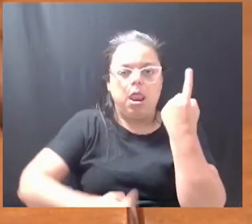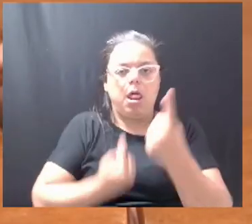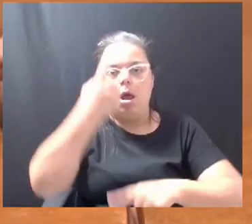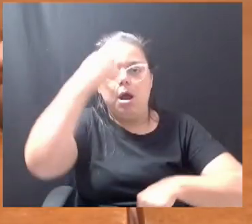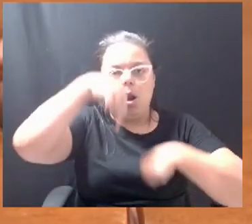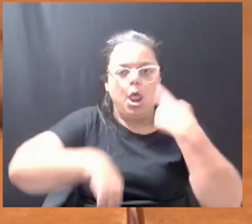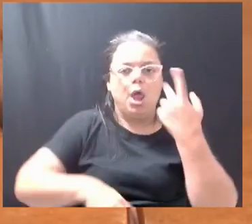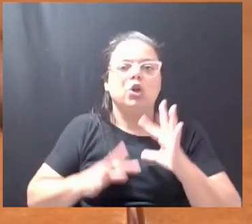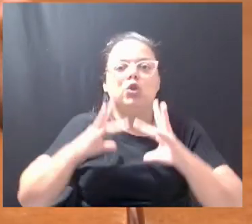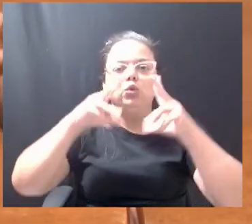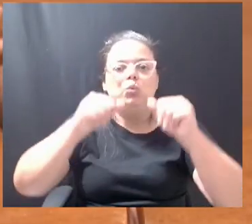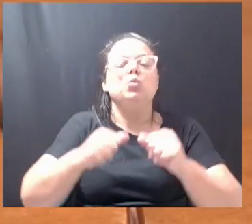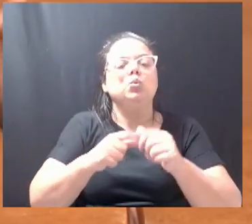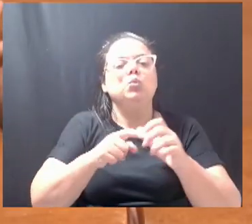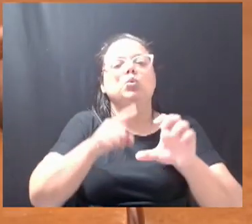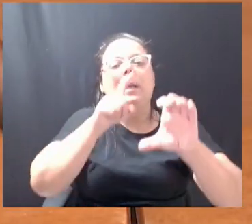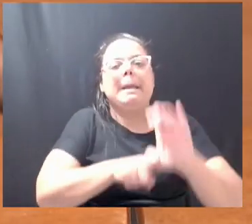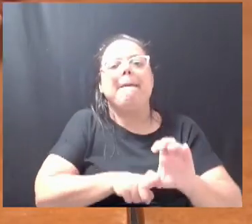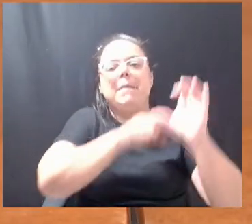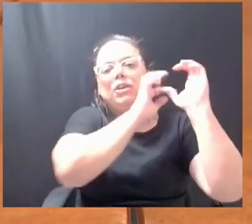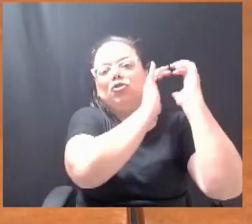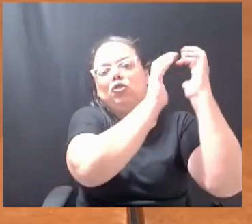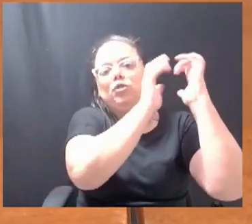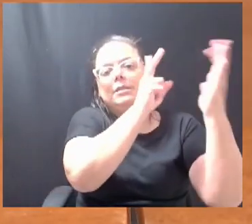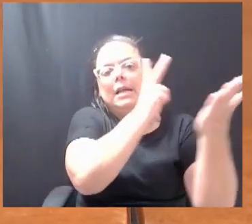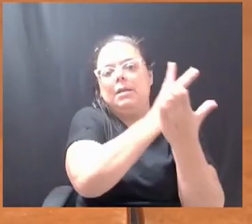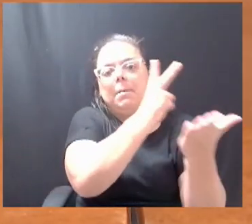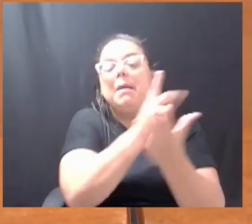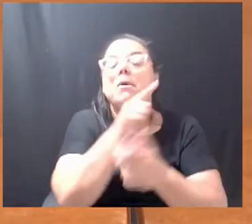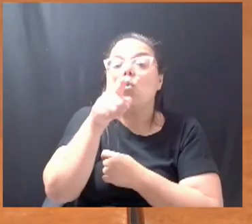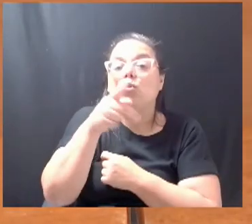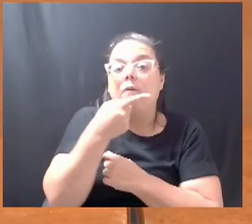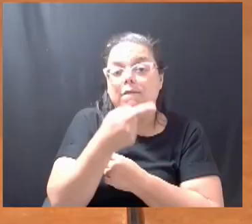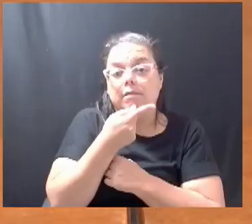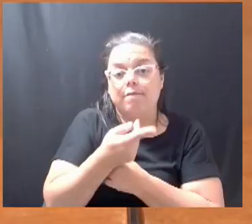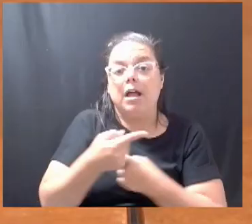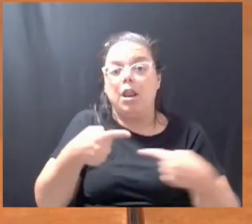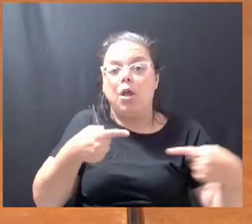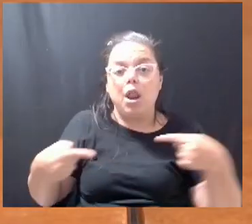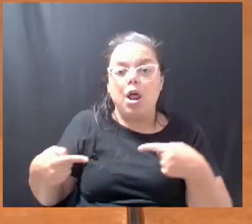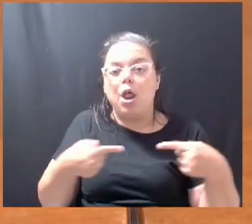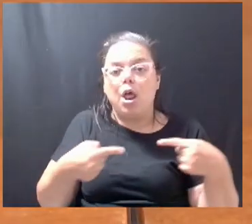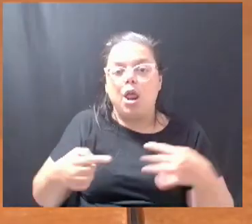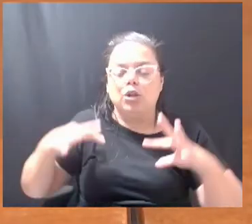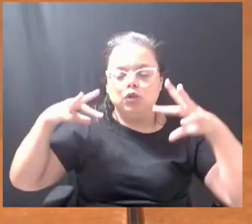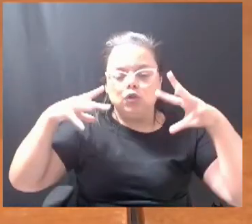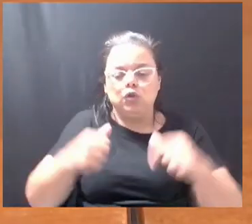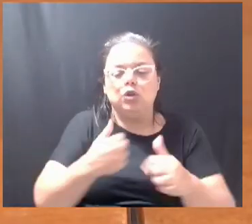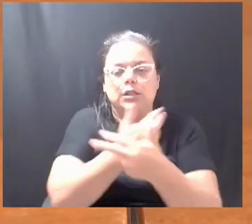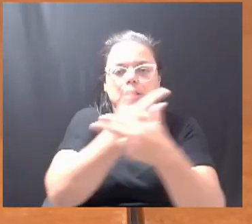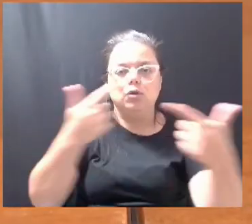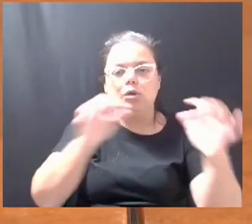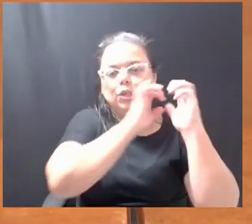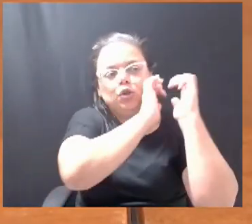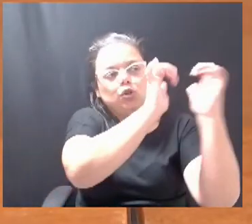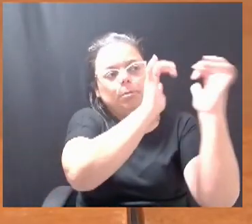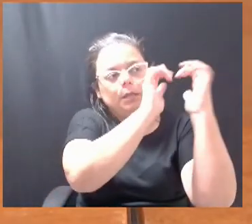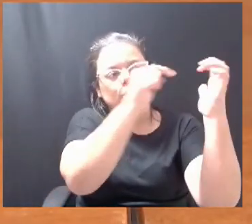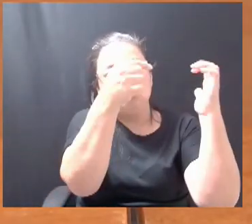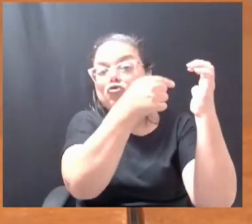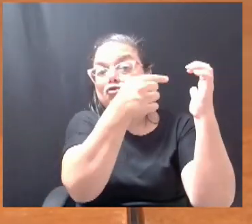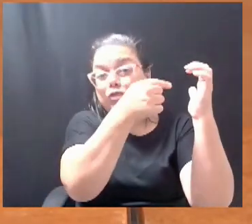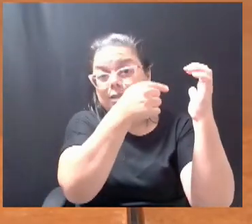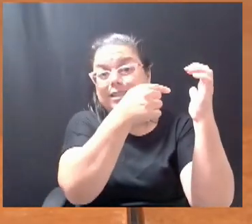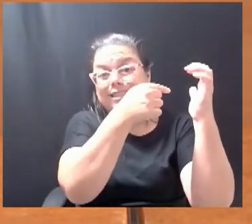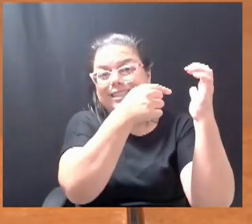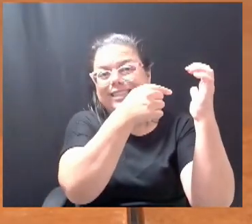cérebro. E quando você tem a sua fala competindo com várias outras atenções que aquele cérebro está tendo que ter simultaneamente, faz